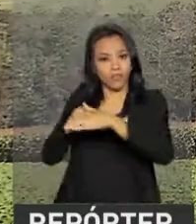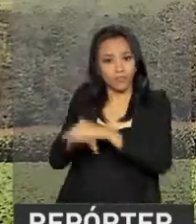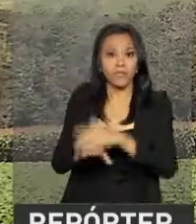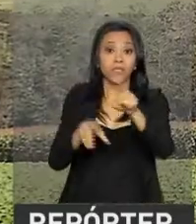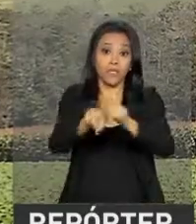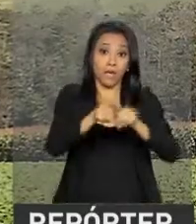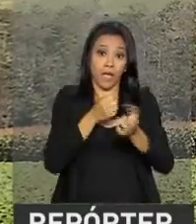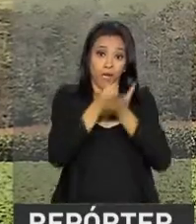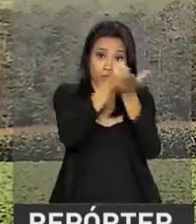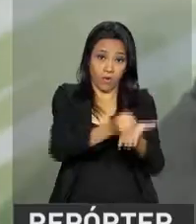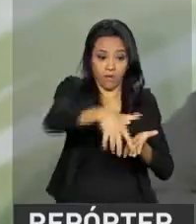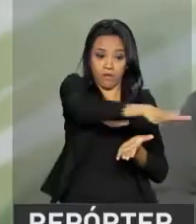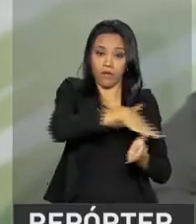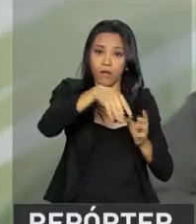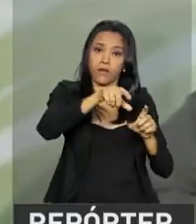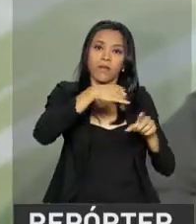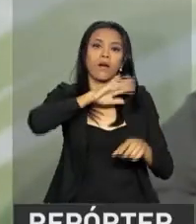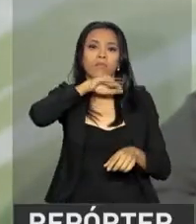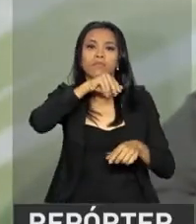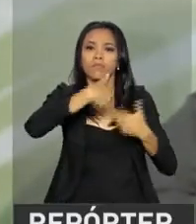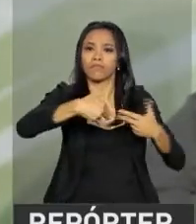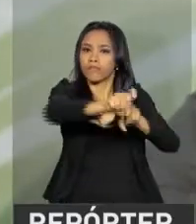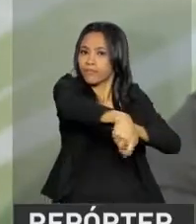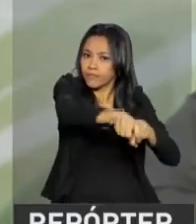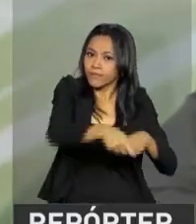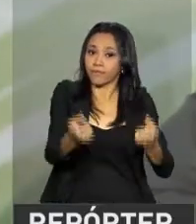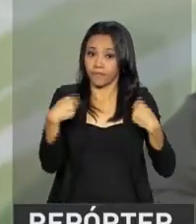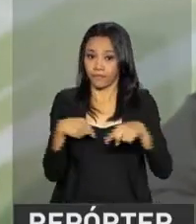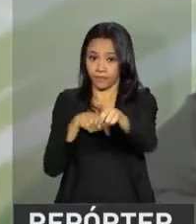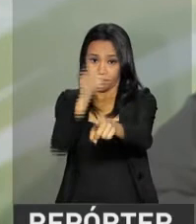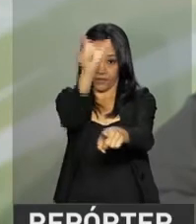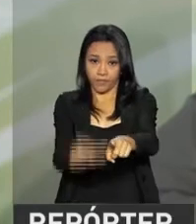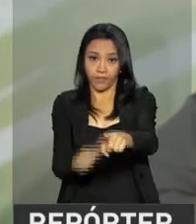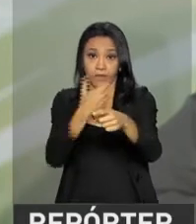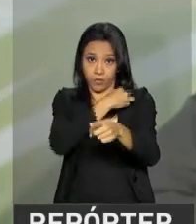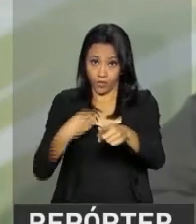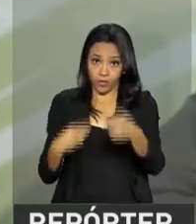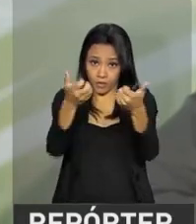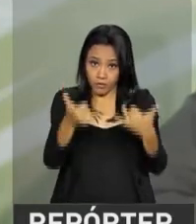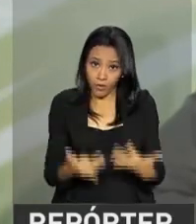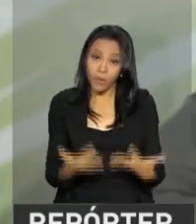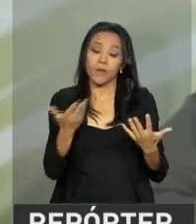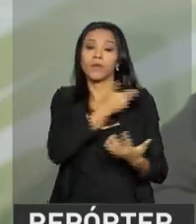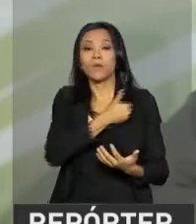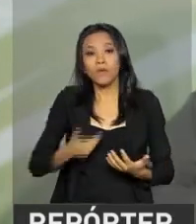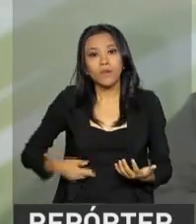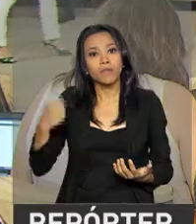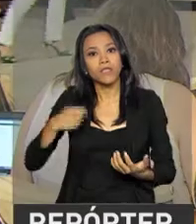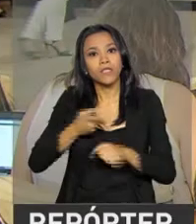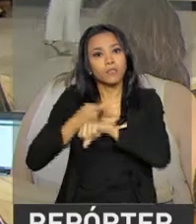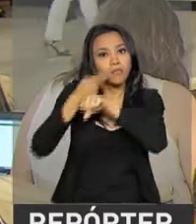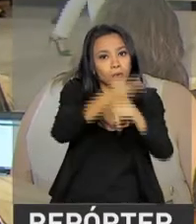ligados ao setor agropecuário. O ministro do Planejamento ainda explicou que o governo pretende recorrer à